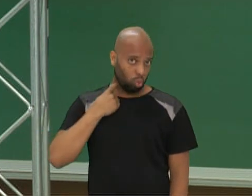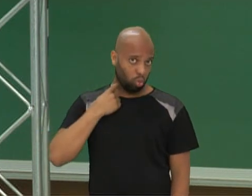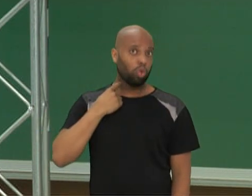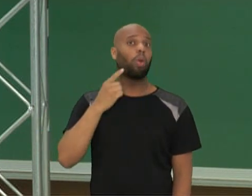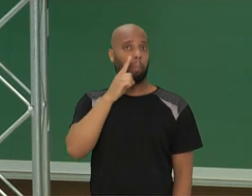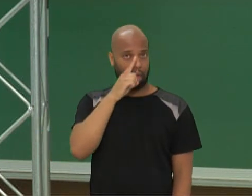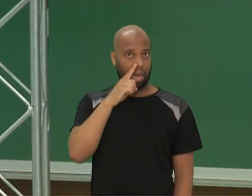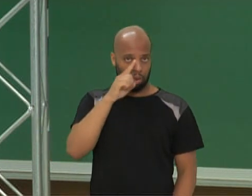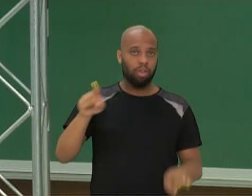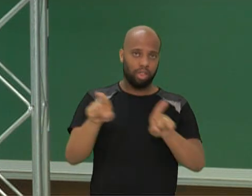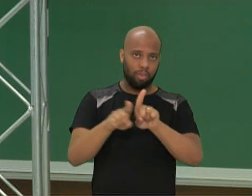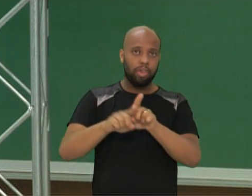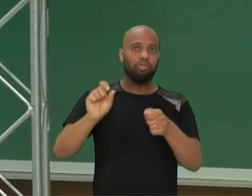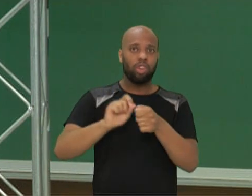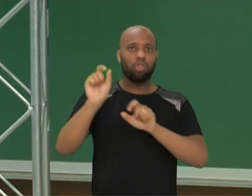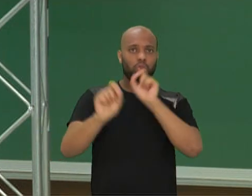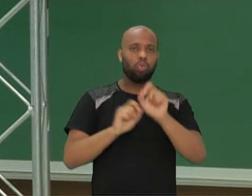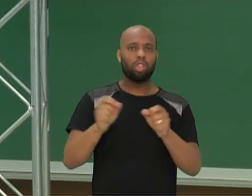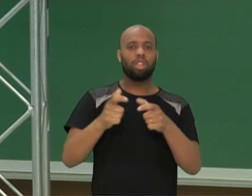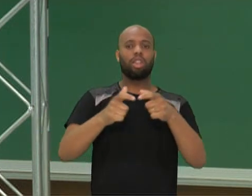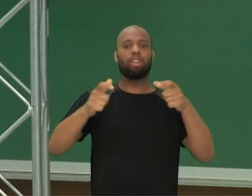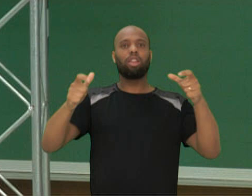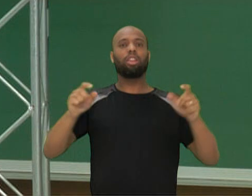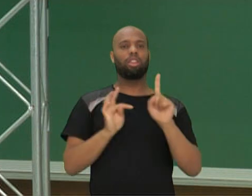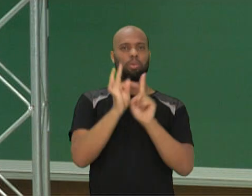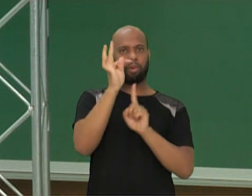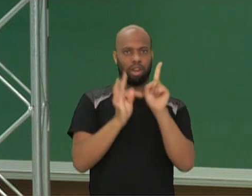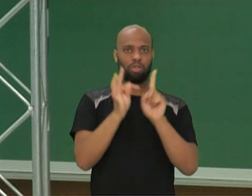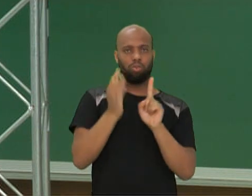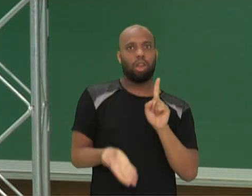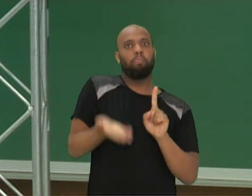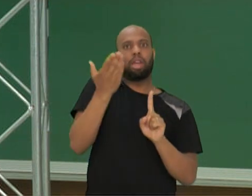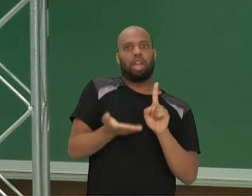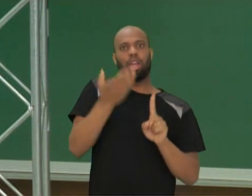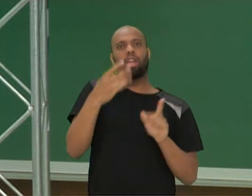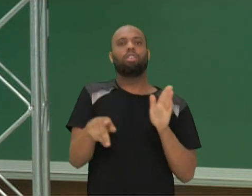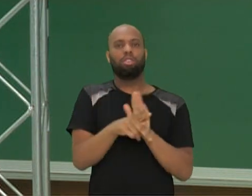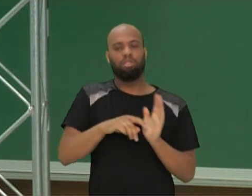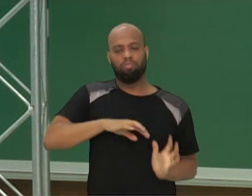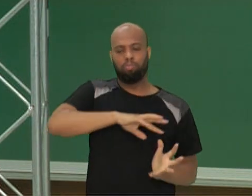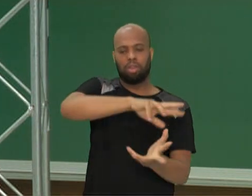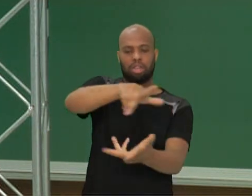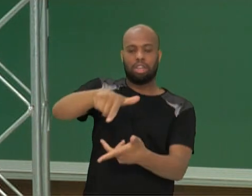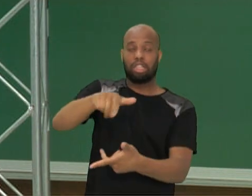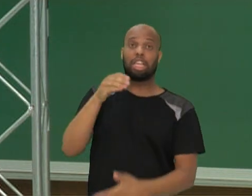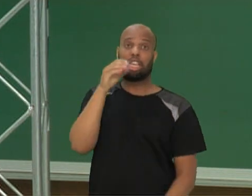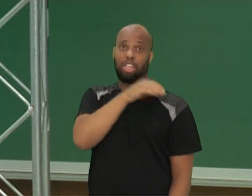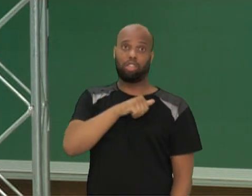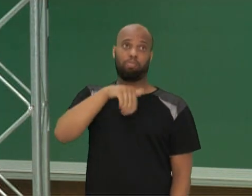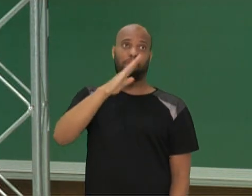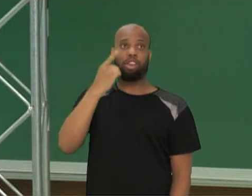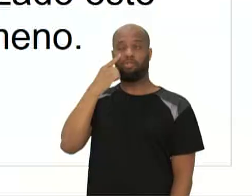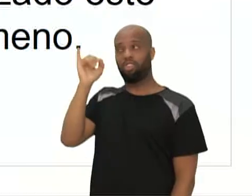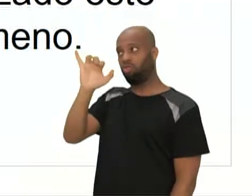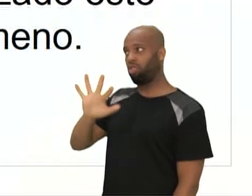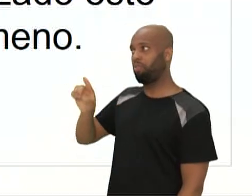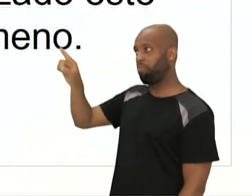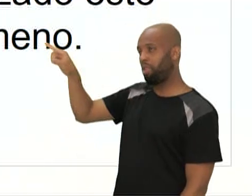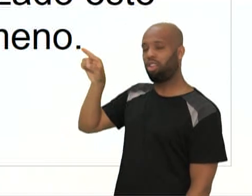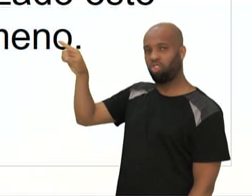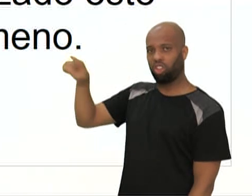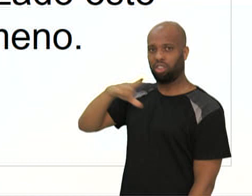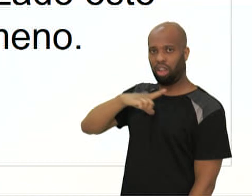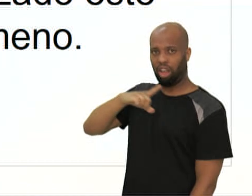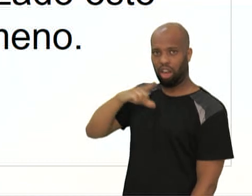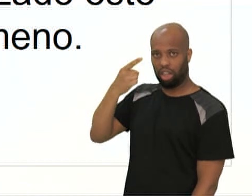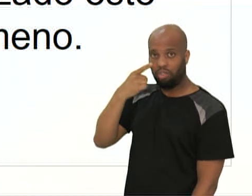gases poluentes contribuem para o aumento da temperatura do nosso planeta. E a figura que você está visualizando aqui do lado esquerdo da sua